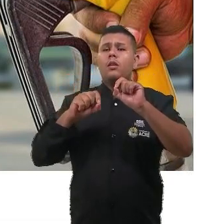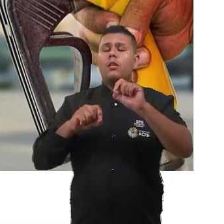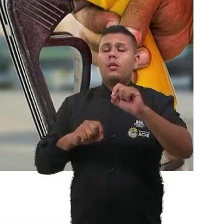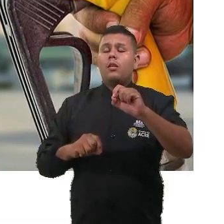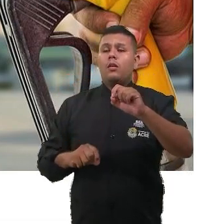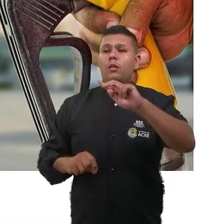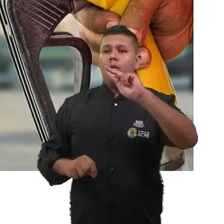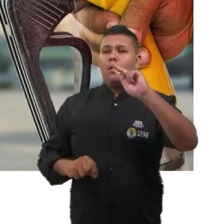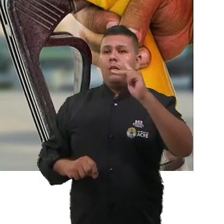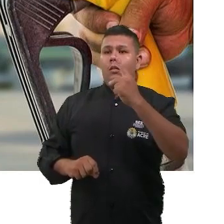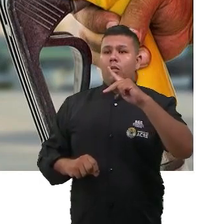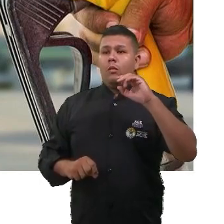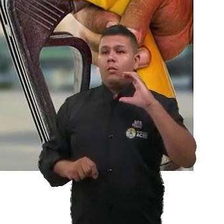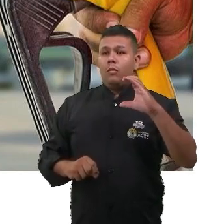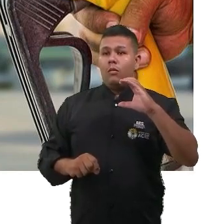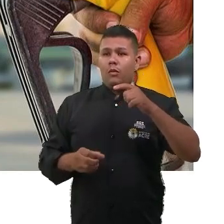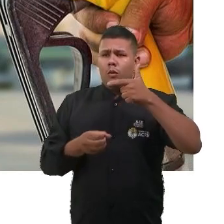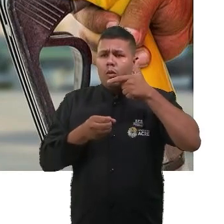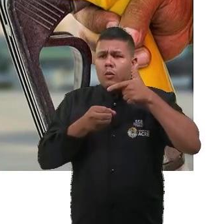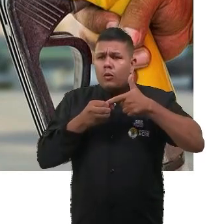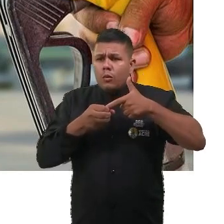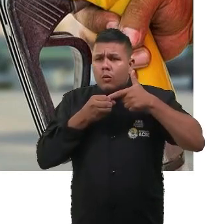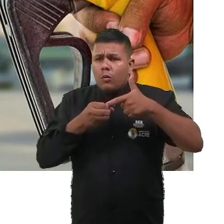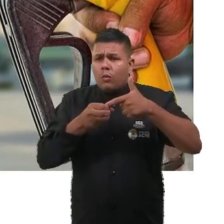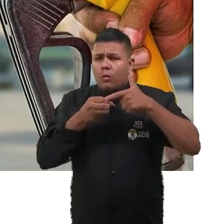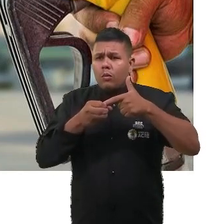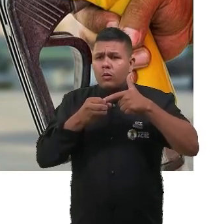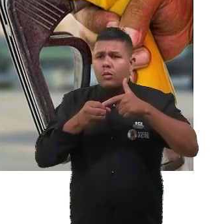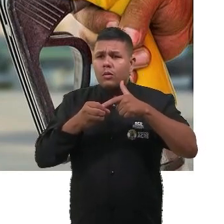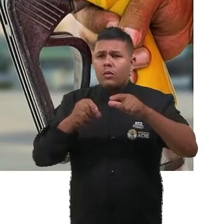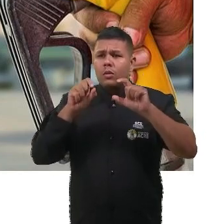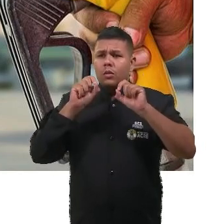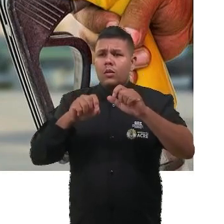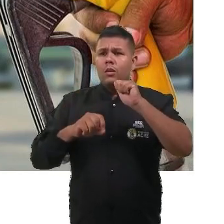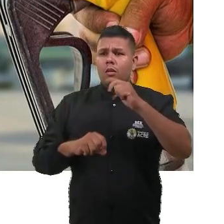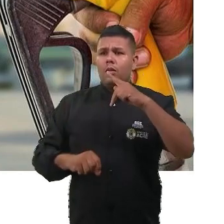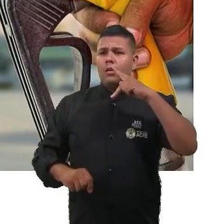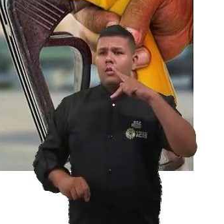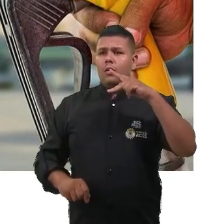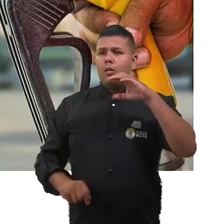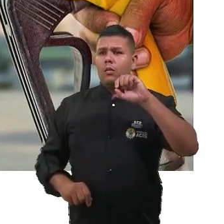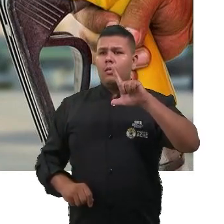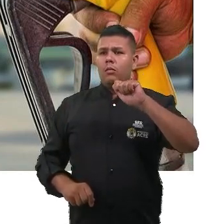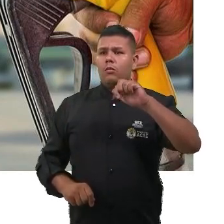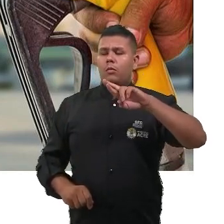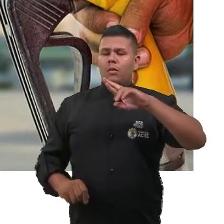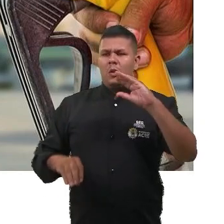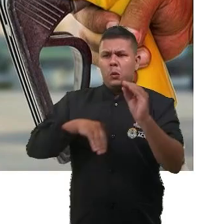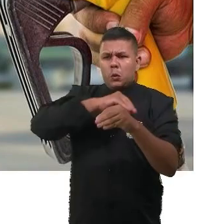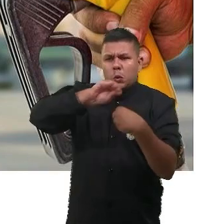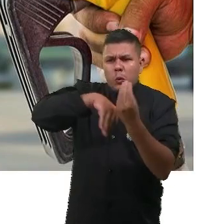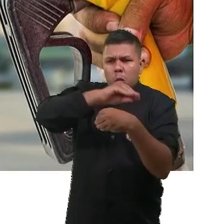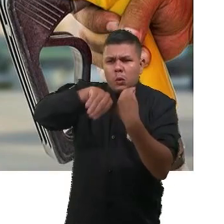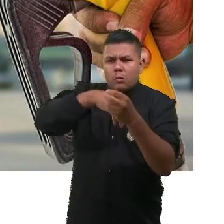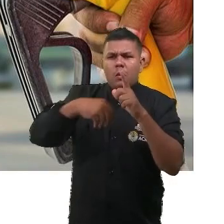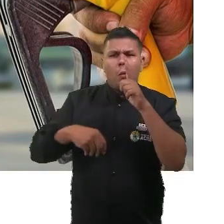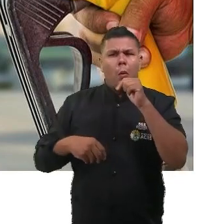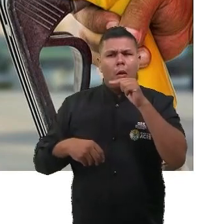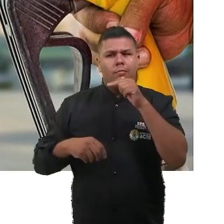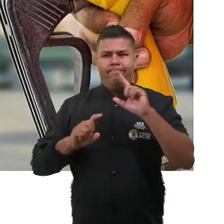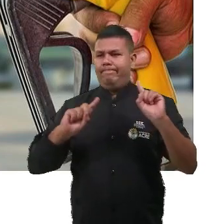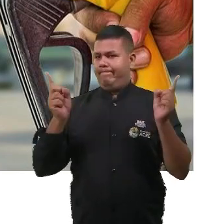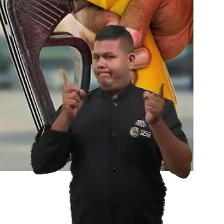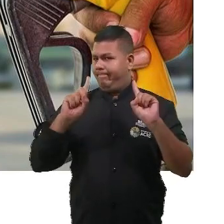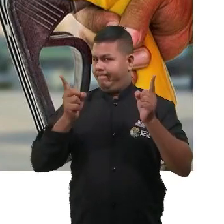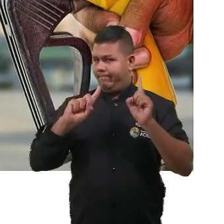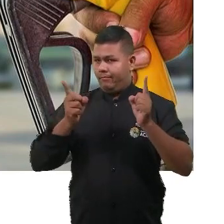faz com que a gasolina ela seja altamente apolar, ou seja, ela não vai se misturar com água, tá? Então a gasolina ela